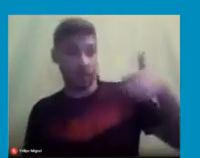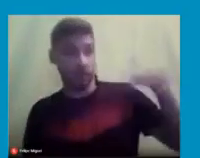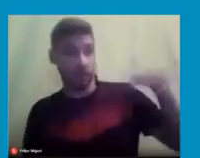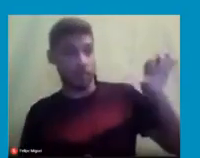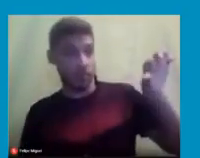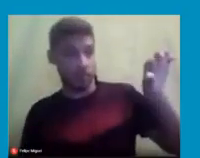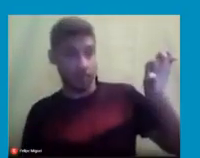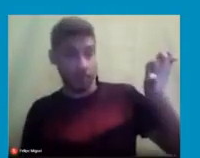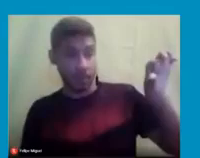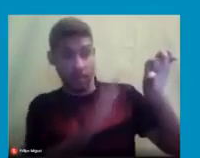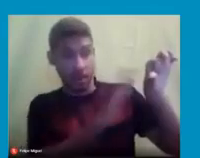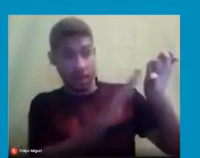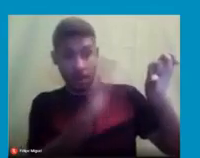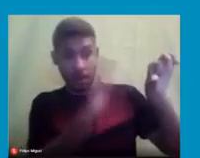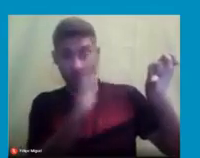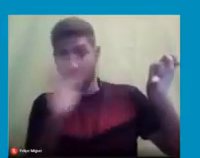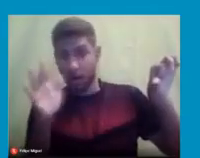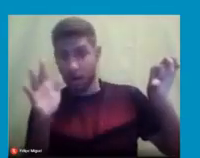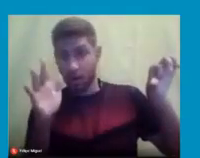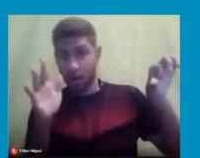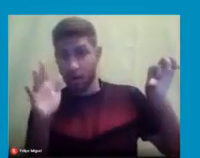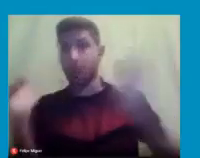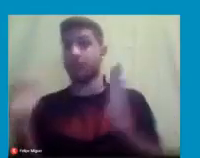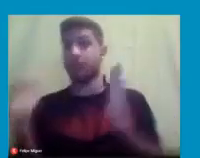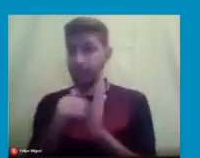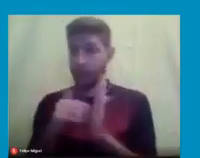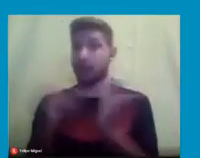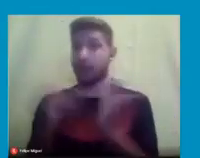muito. O racismo continua